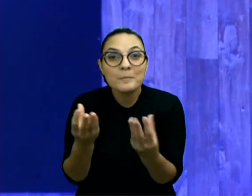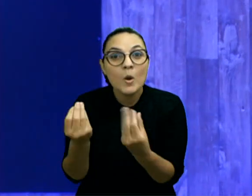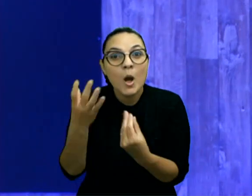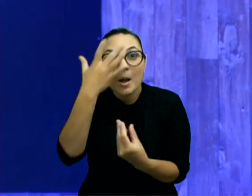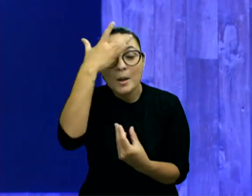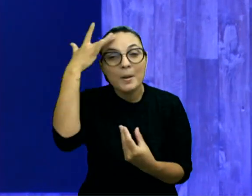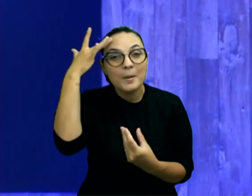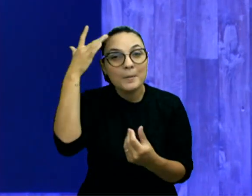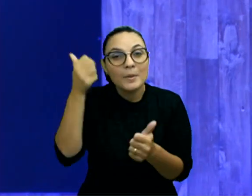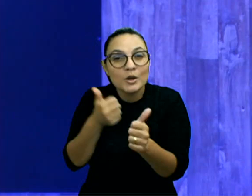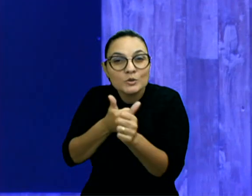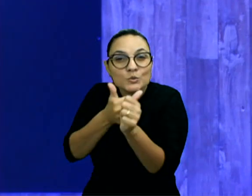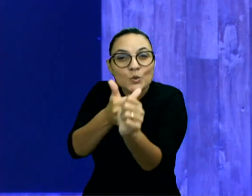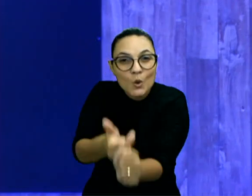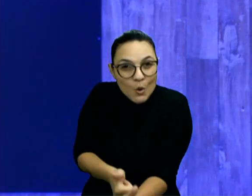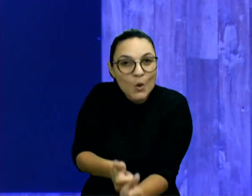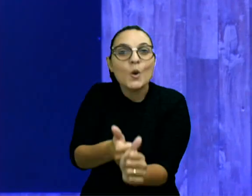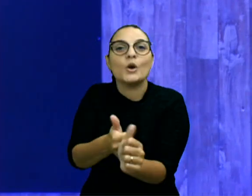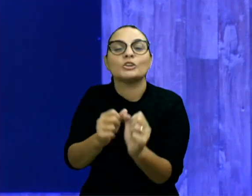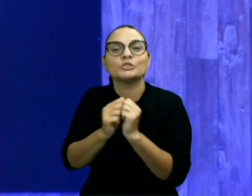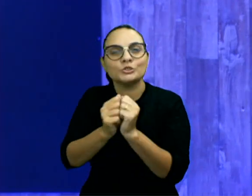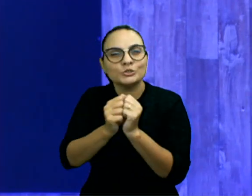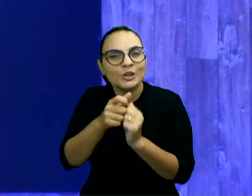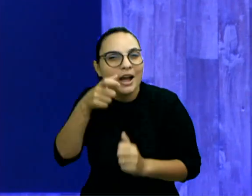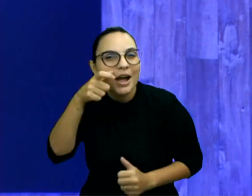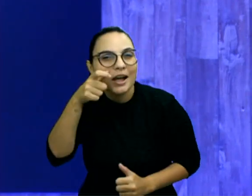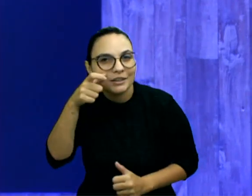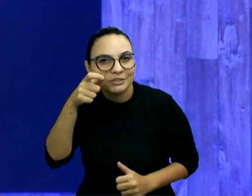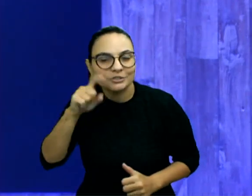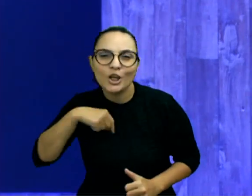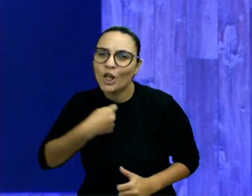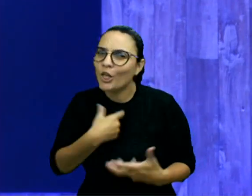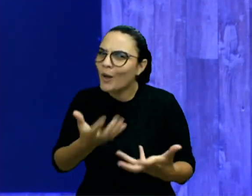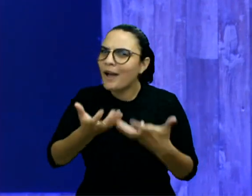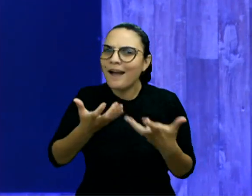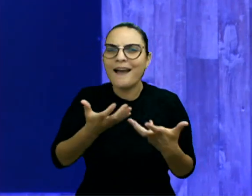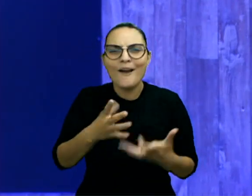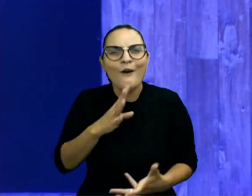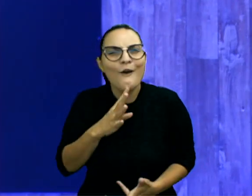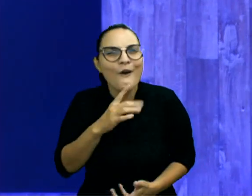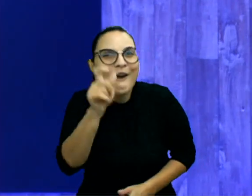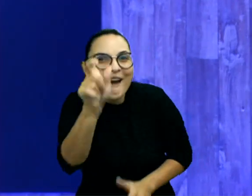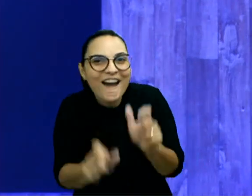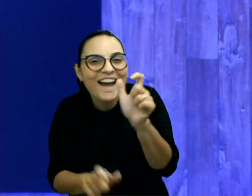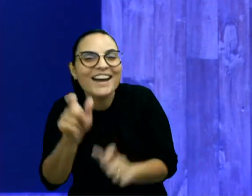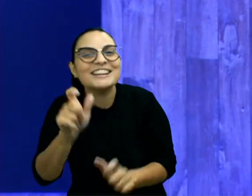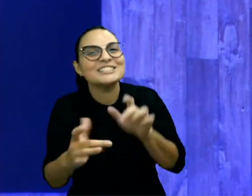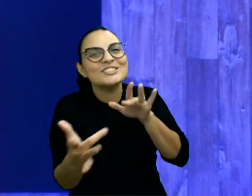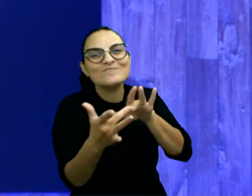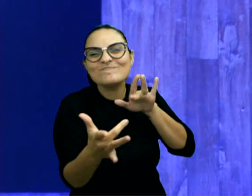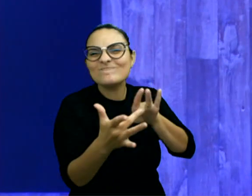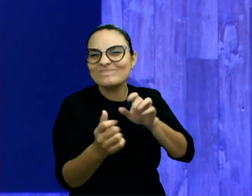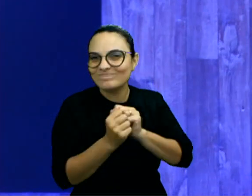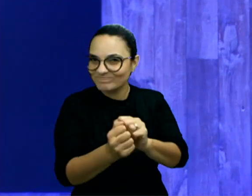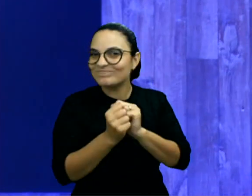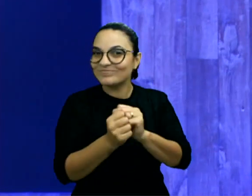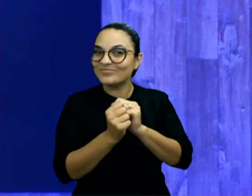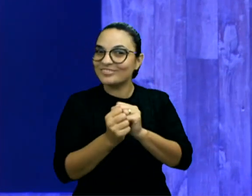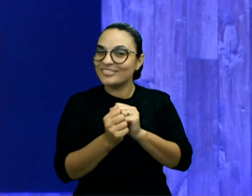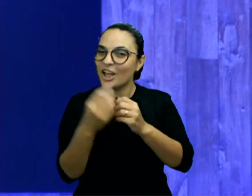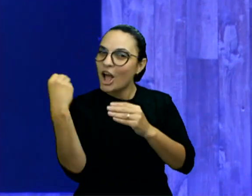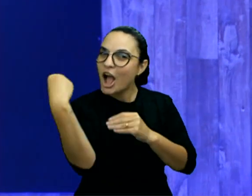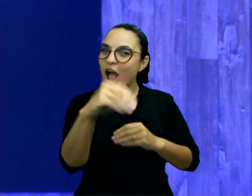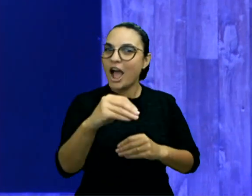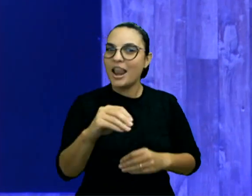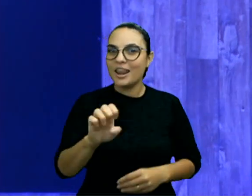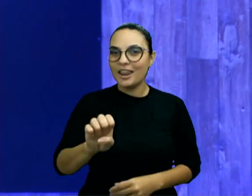a liderança da nossa igreja está acompanhando essa live. Nós queremos conhecer você, nós queremos fazer um contato. Então escreve aí: eu orei, para que